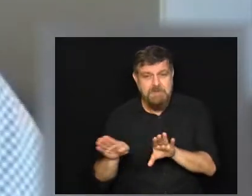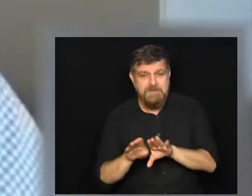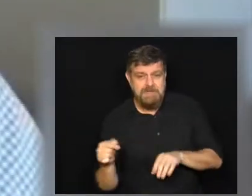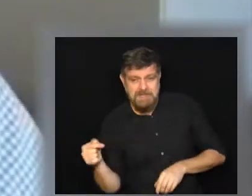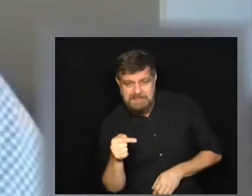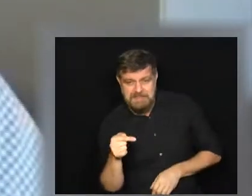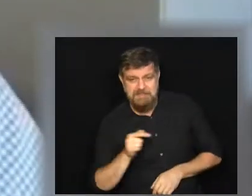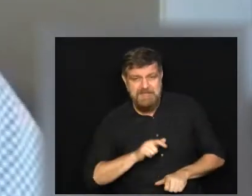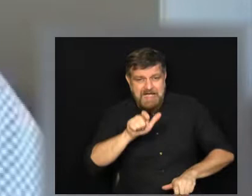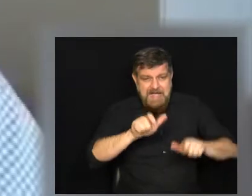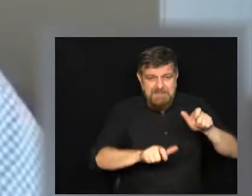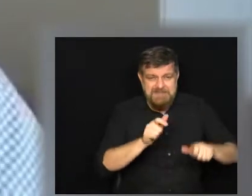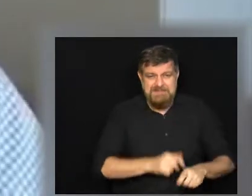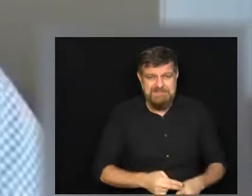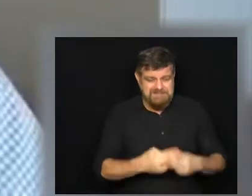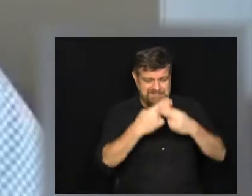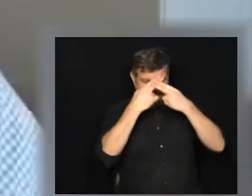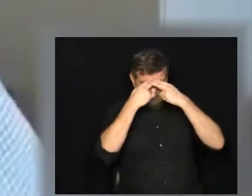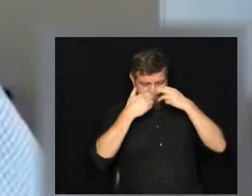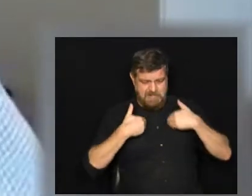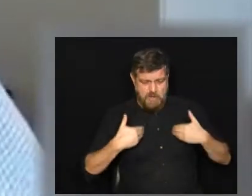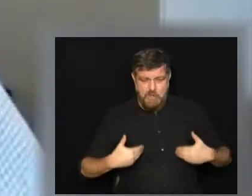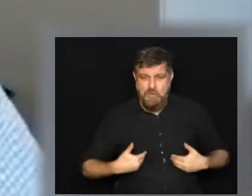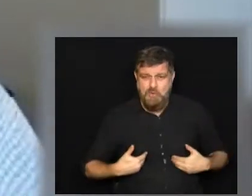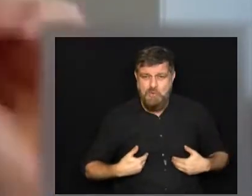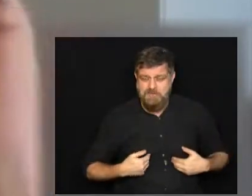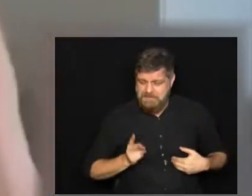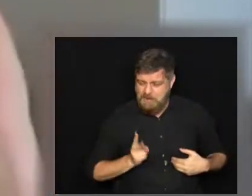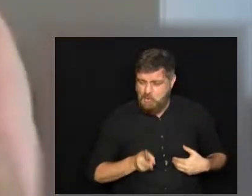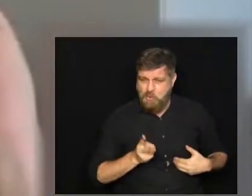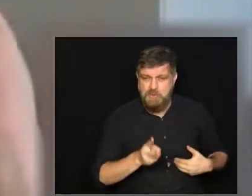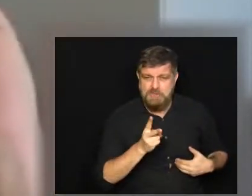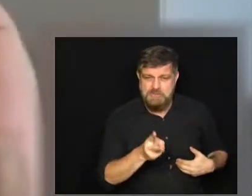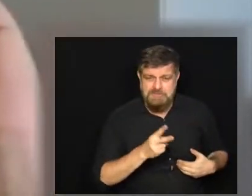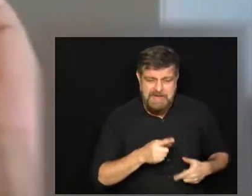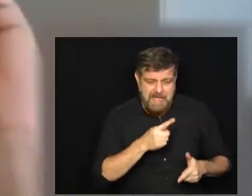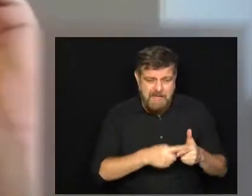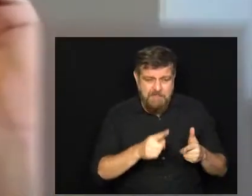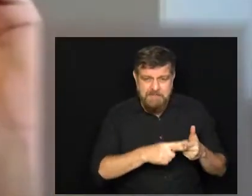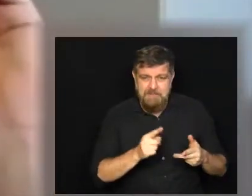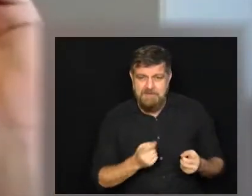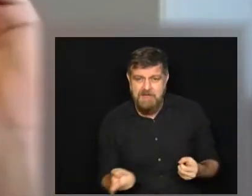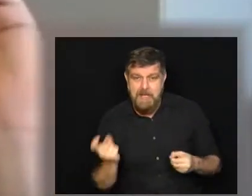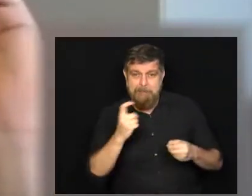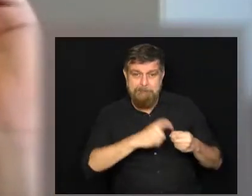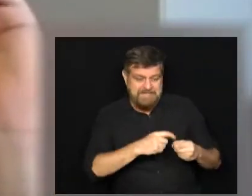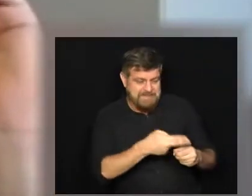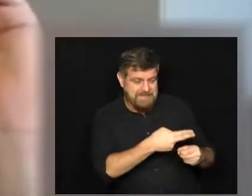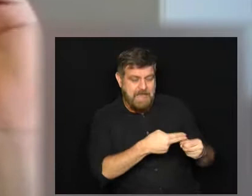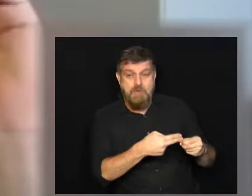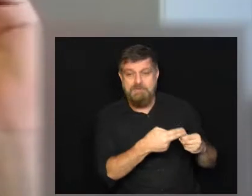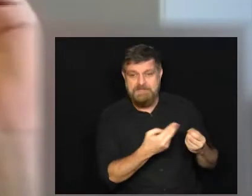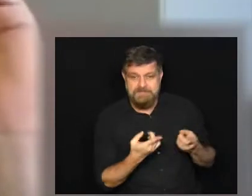os sequelas mais severas, talvez a gente faça uma parceria com a universidade, com a Unicamp.